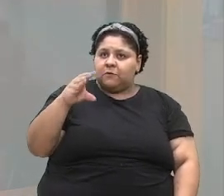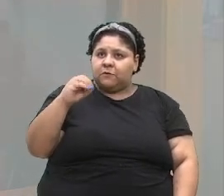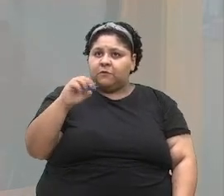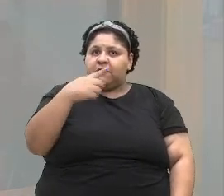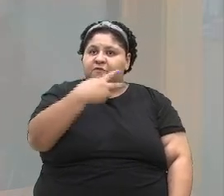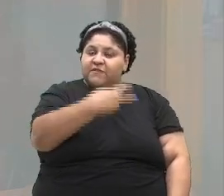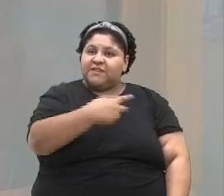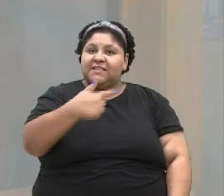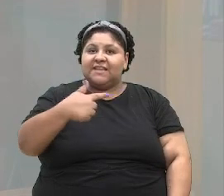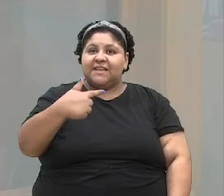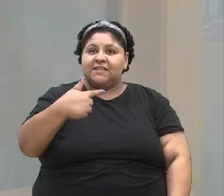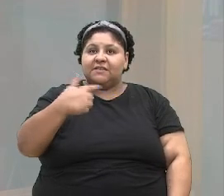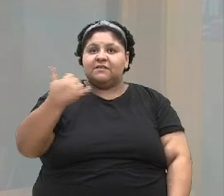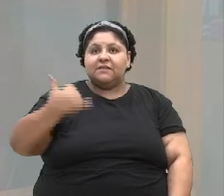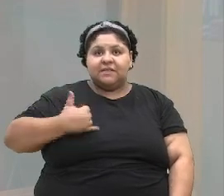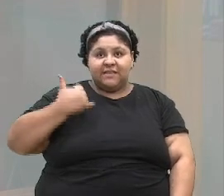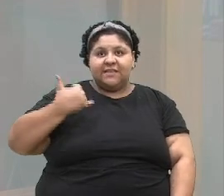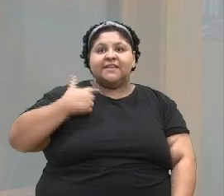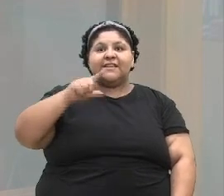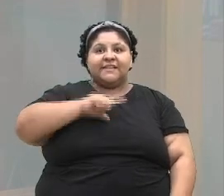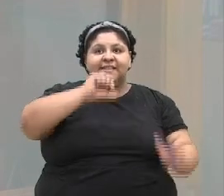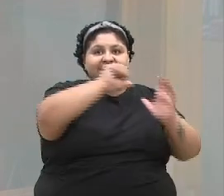tem síndrome de Down.